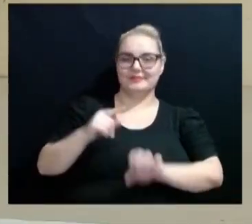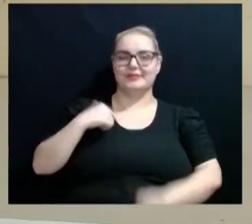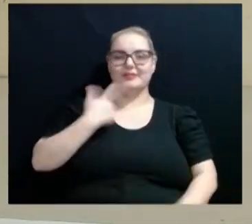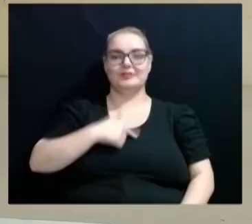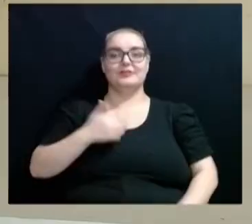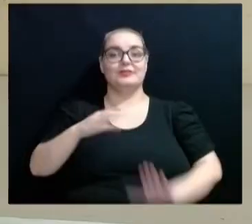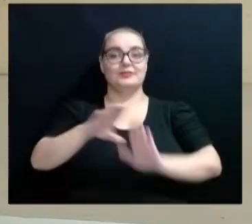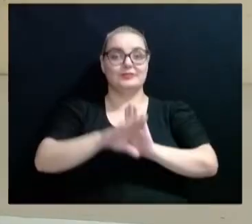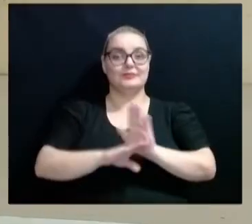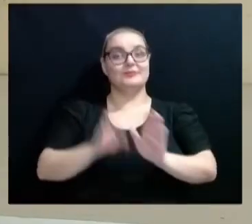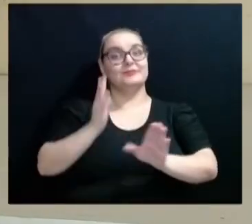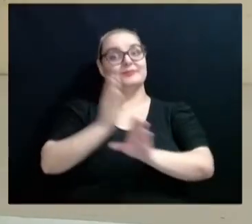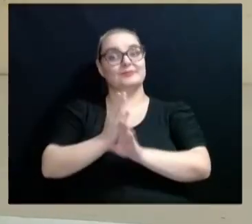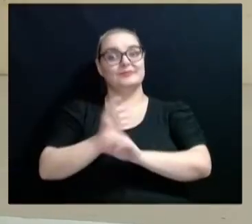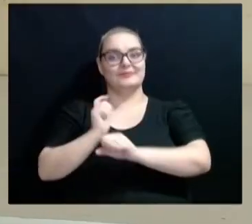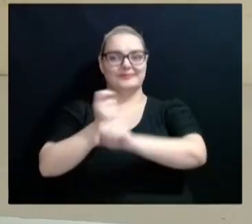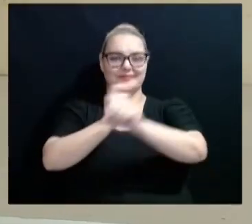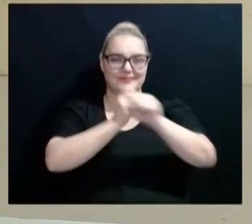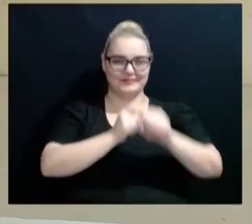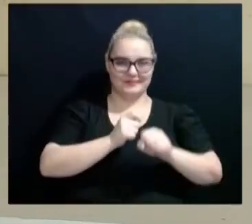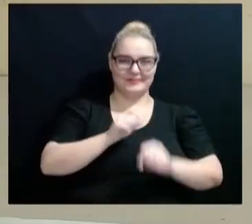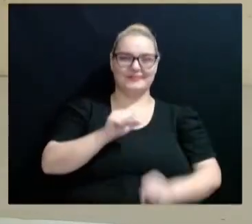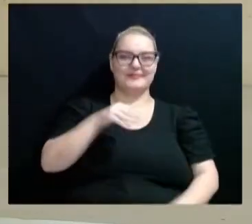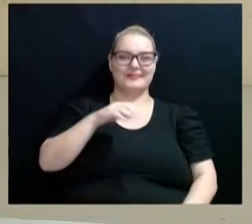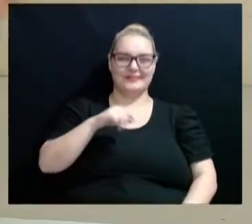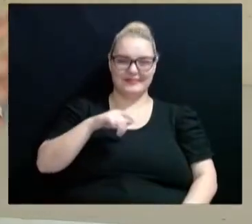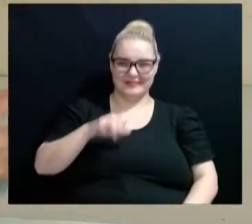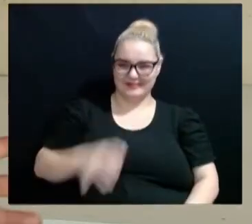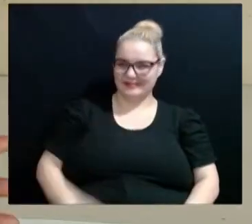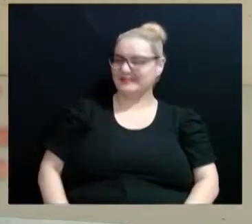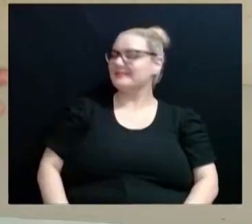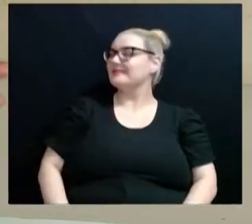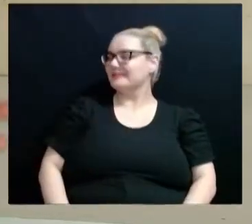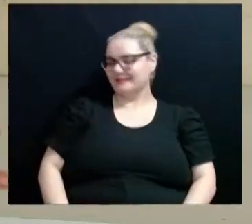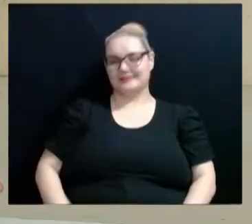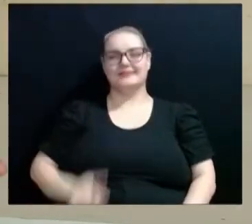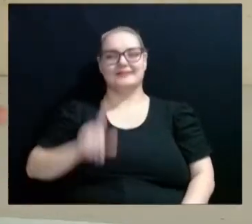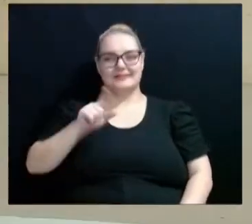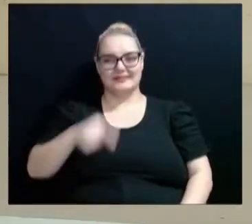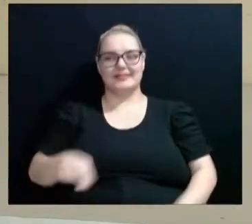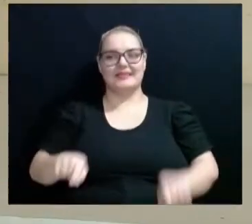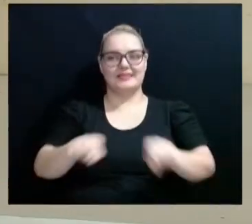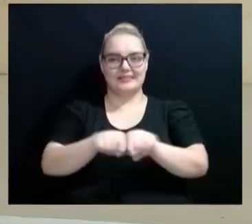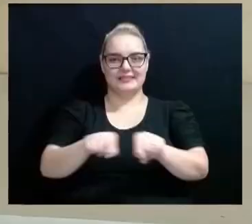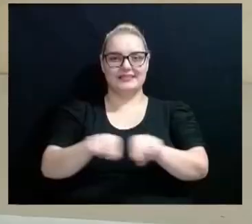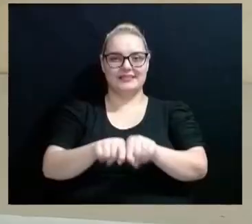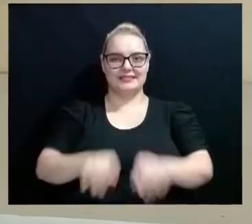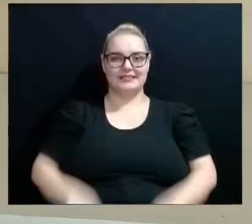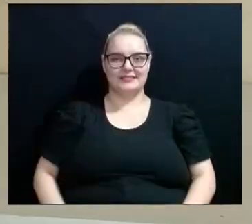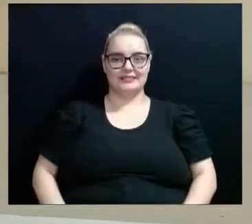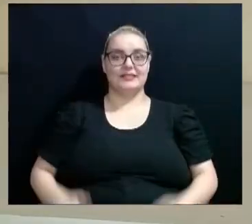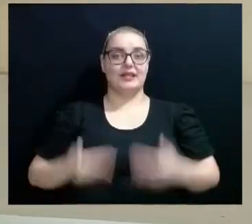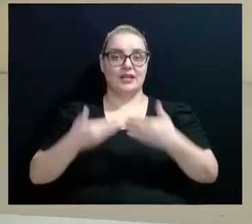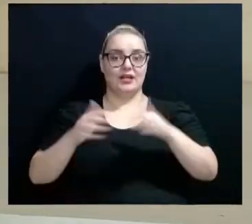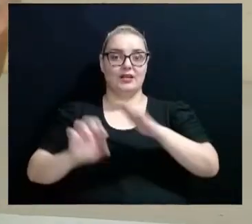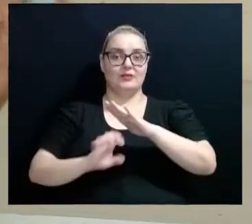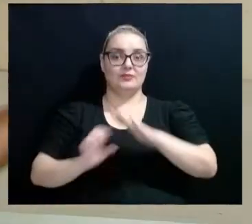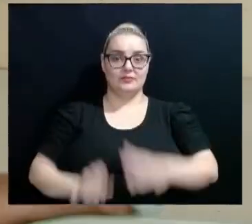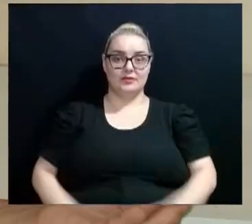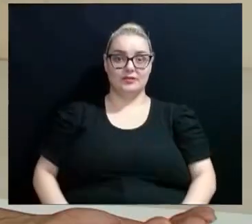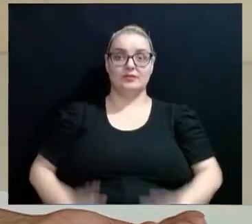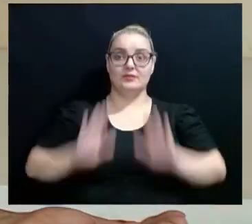8,6%. Ainda são pequenos avanços, mas nesse universo empreendedor, o nosso programa encontrou o escultor